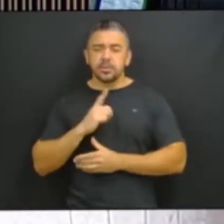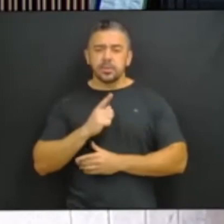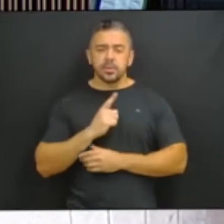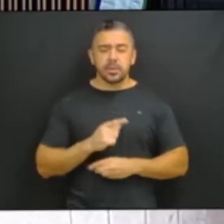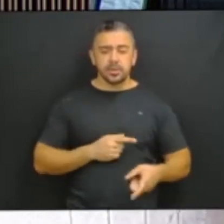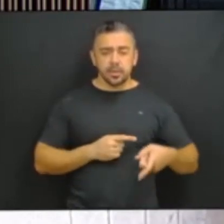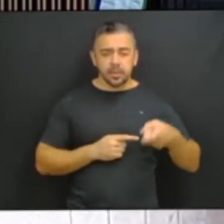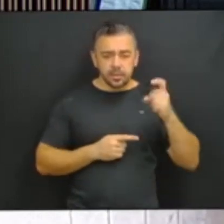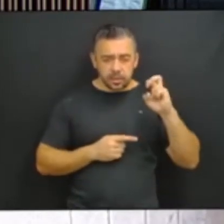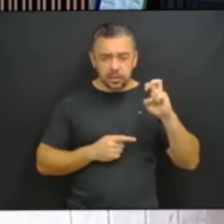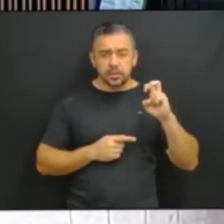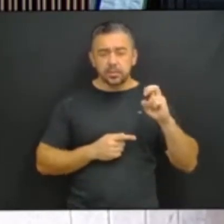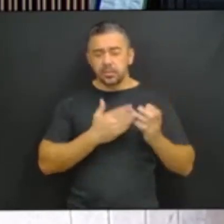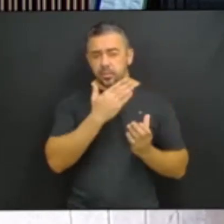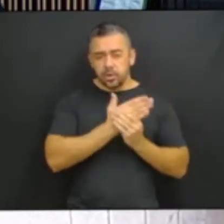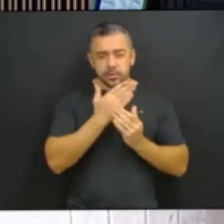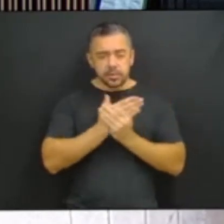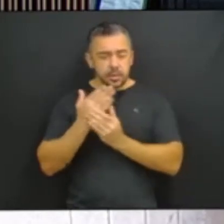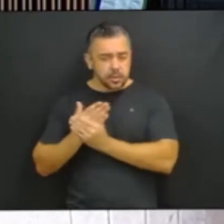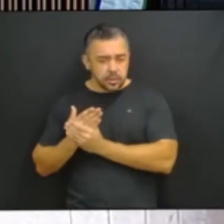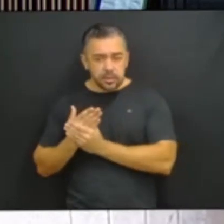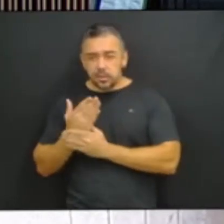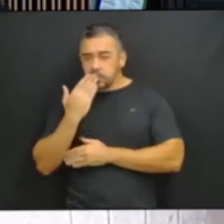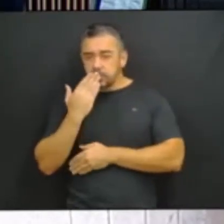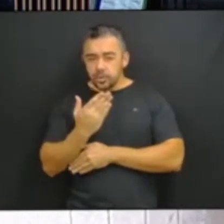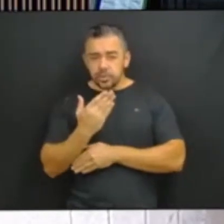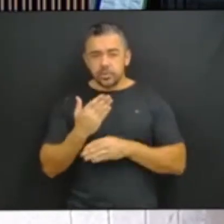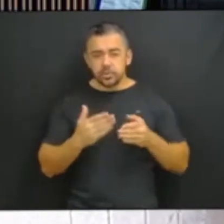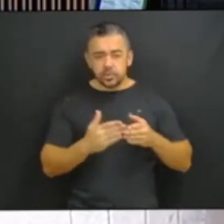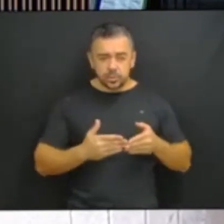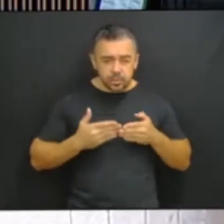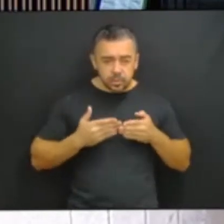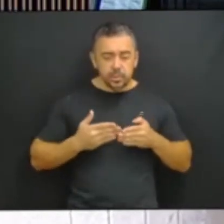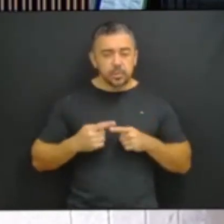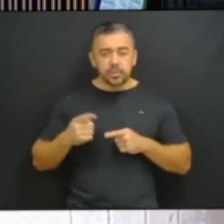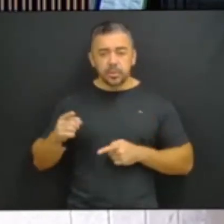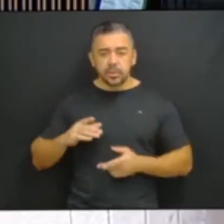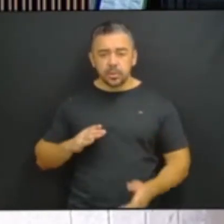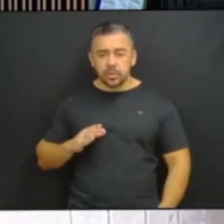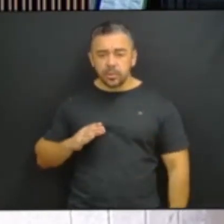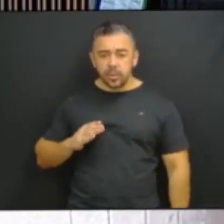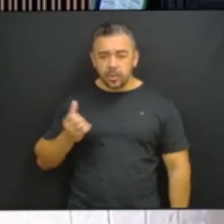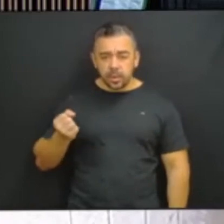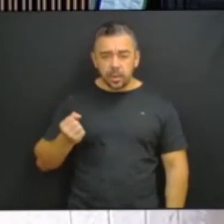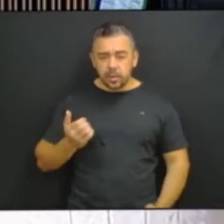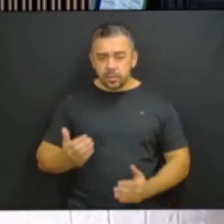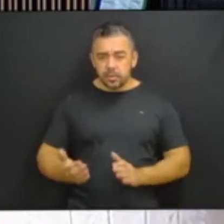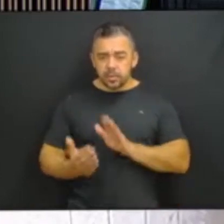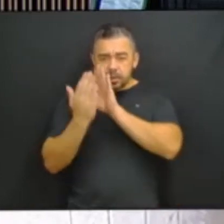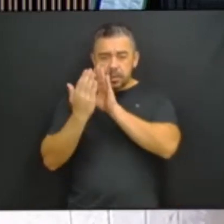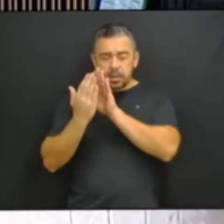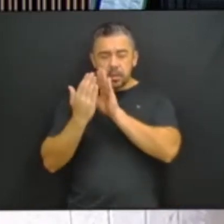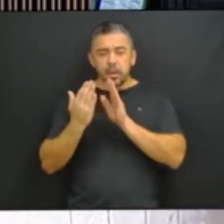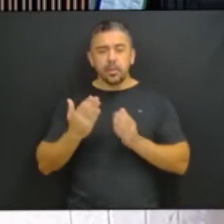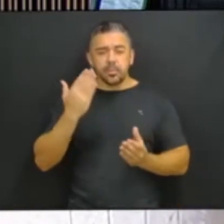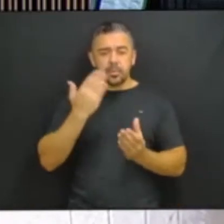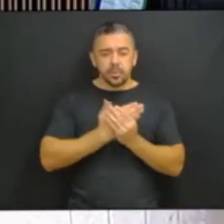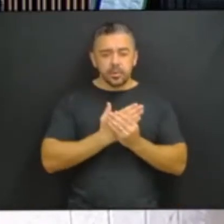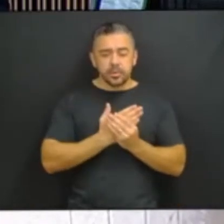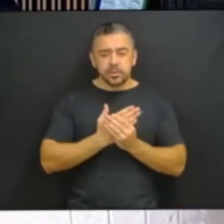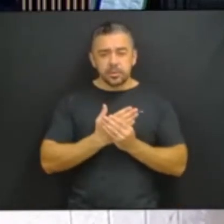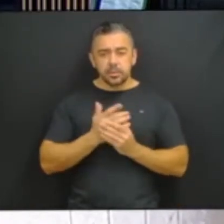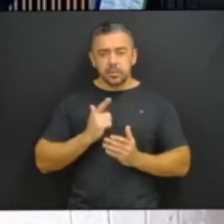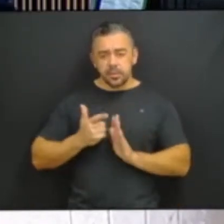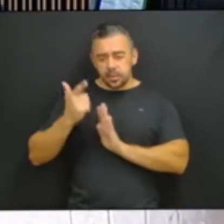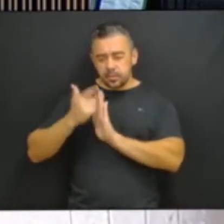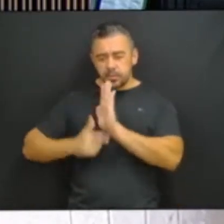por mais 15 e saiu pediu exoneração por não ter coragem de encarar o processo e para escapar da